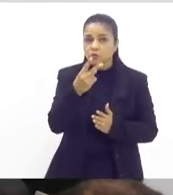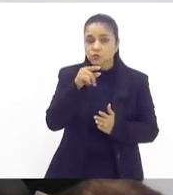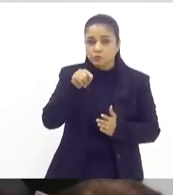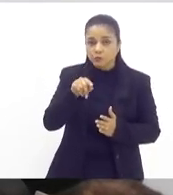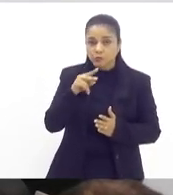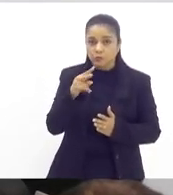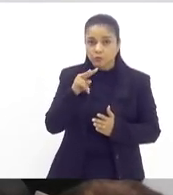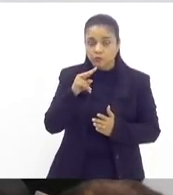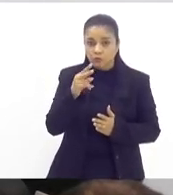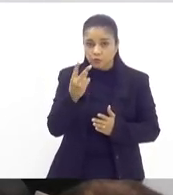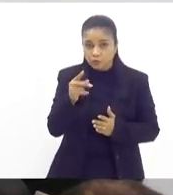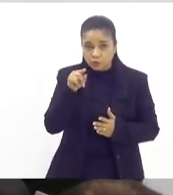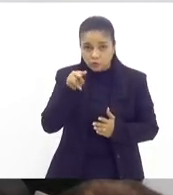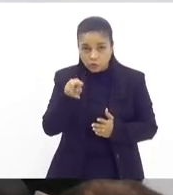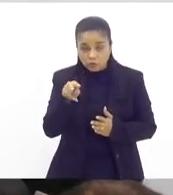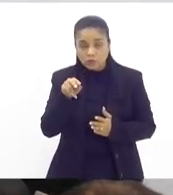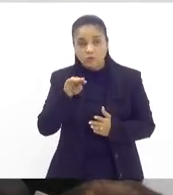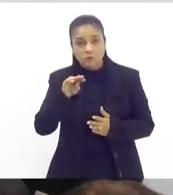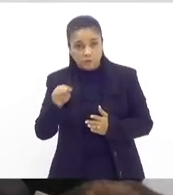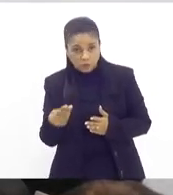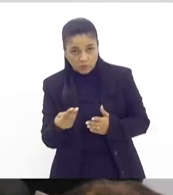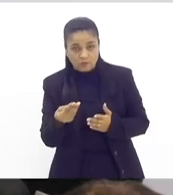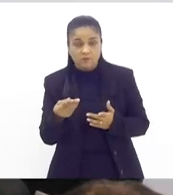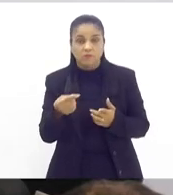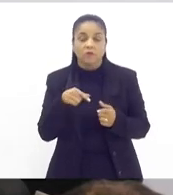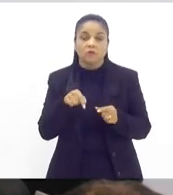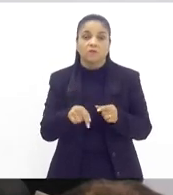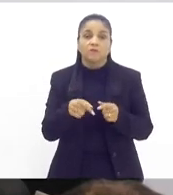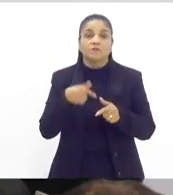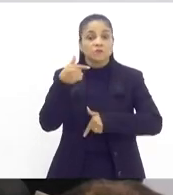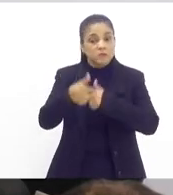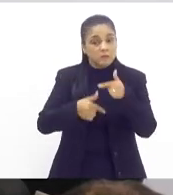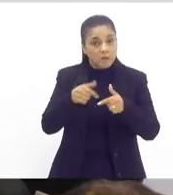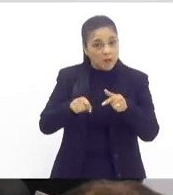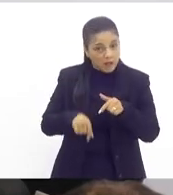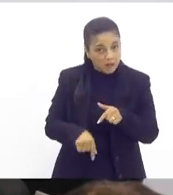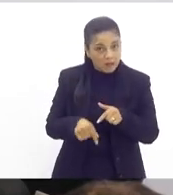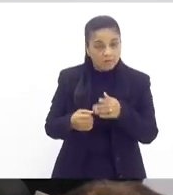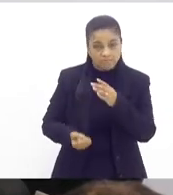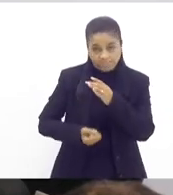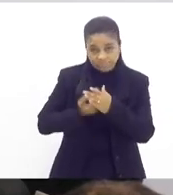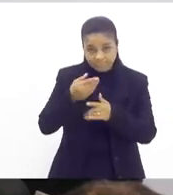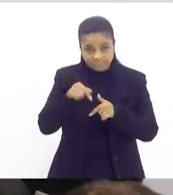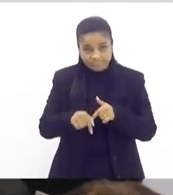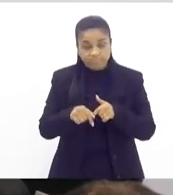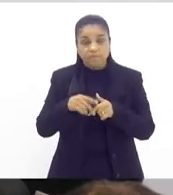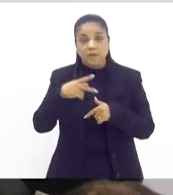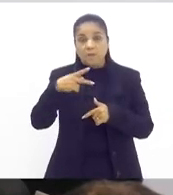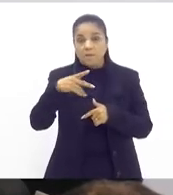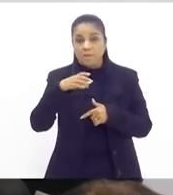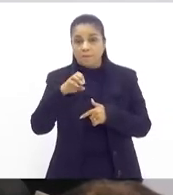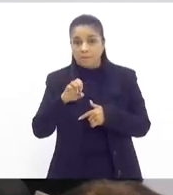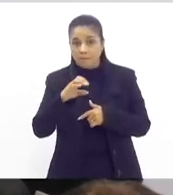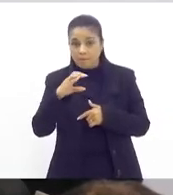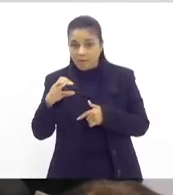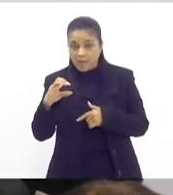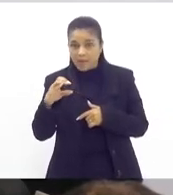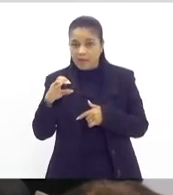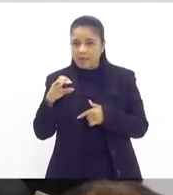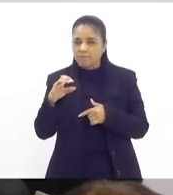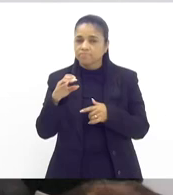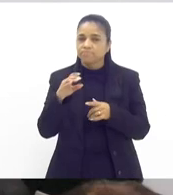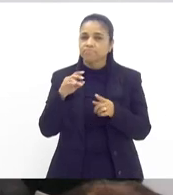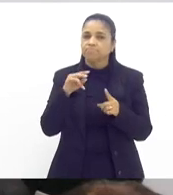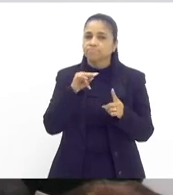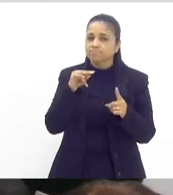fruto exatamente de um trabalho aqui. O que acontece com isso? Tá na PEC tem a previsão de que vai ser feita a